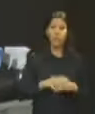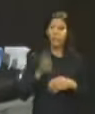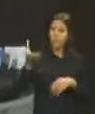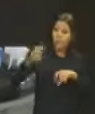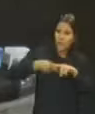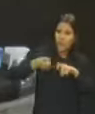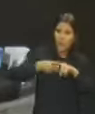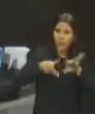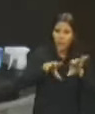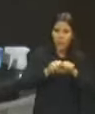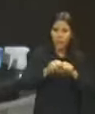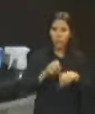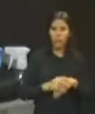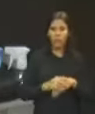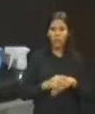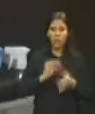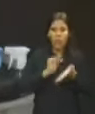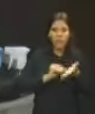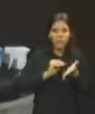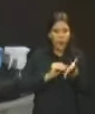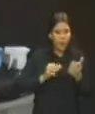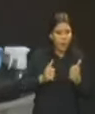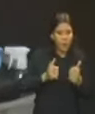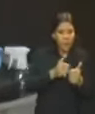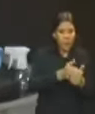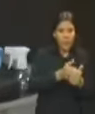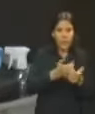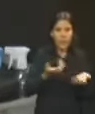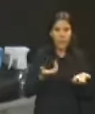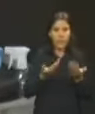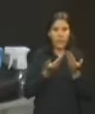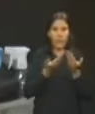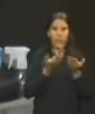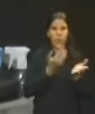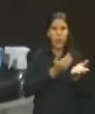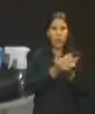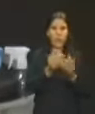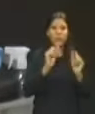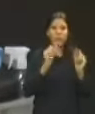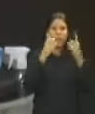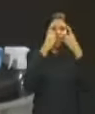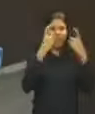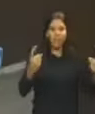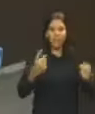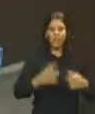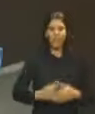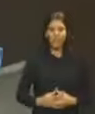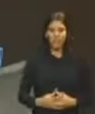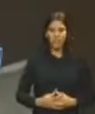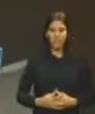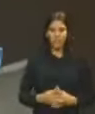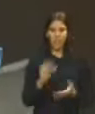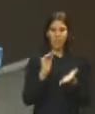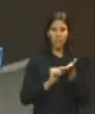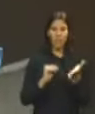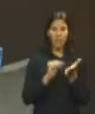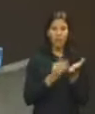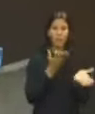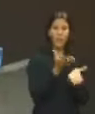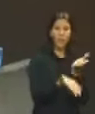quando falta a assistência, abre-se a porta para a violação. A falta do